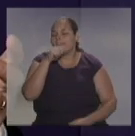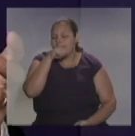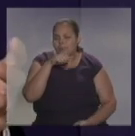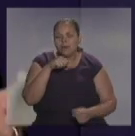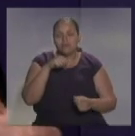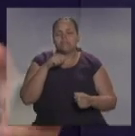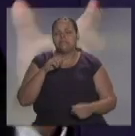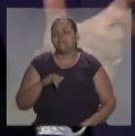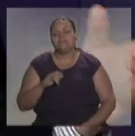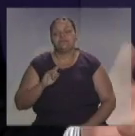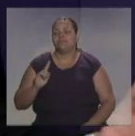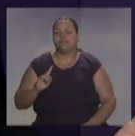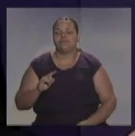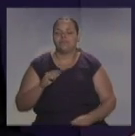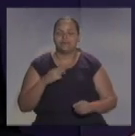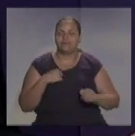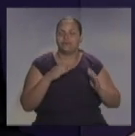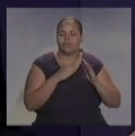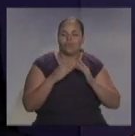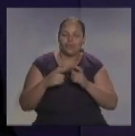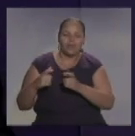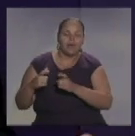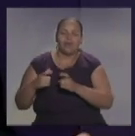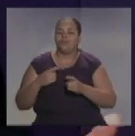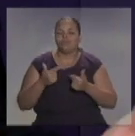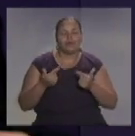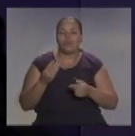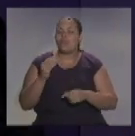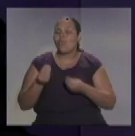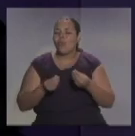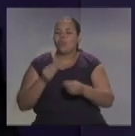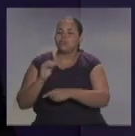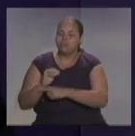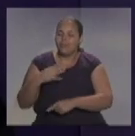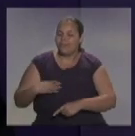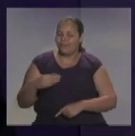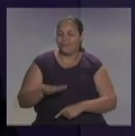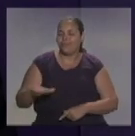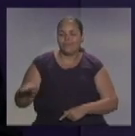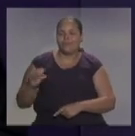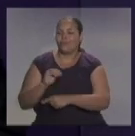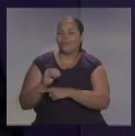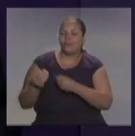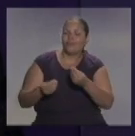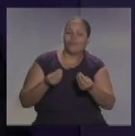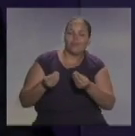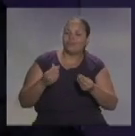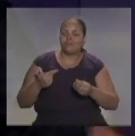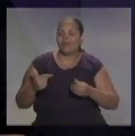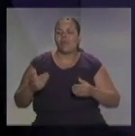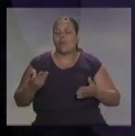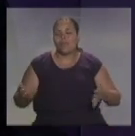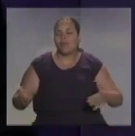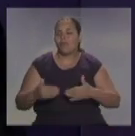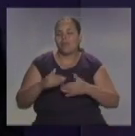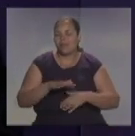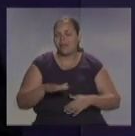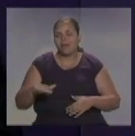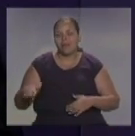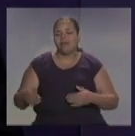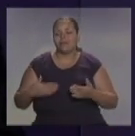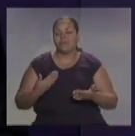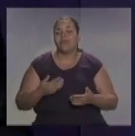mães, se não forem essas instituições, elas não têm como cuidar dos seus filhos. Não tem como acolher essas